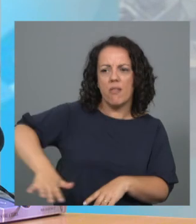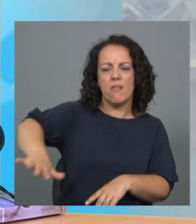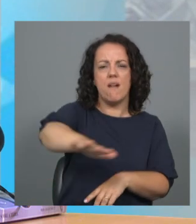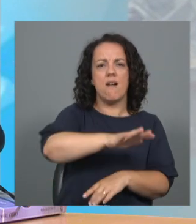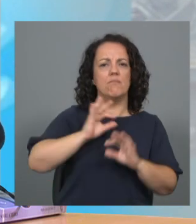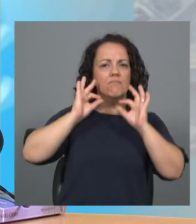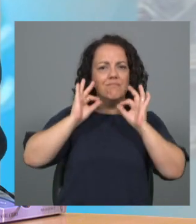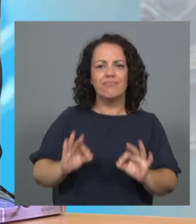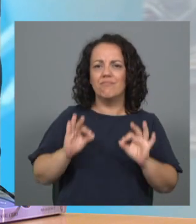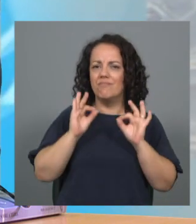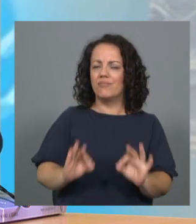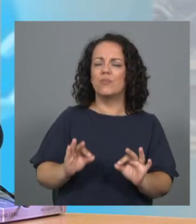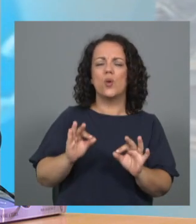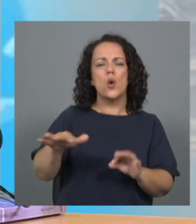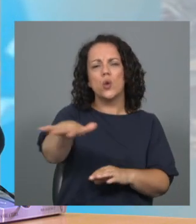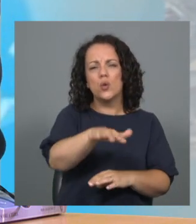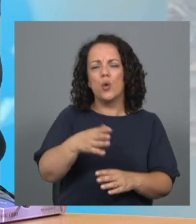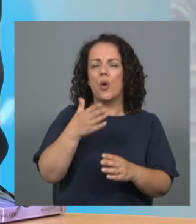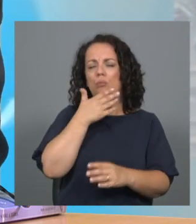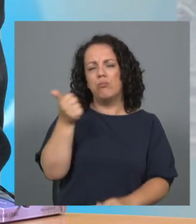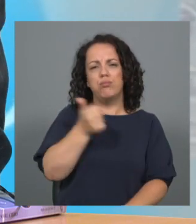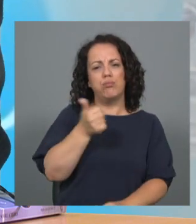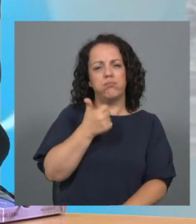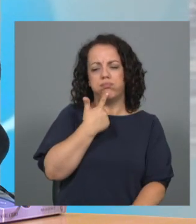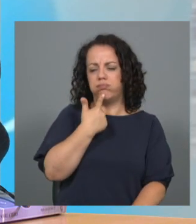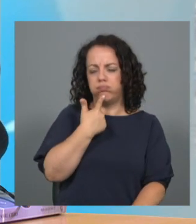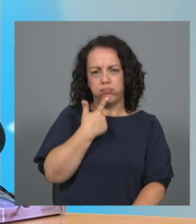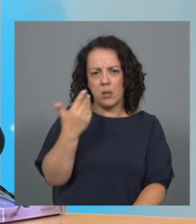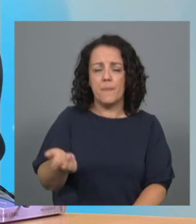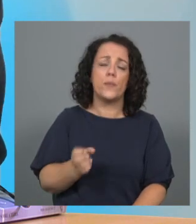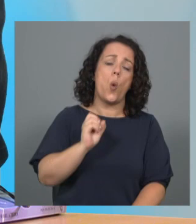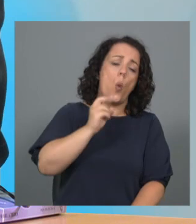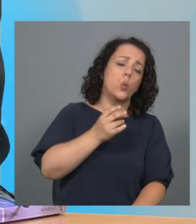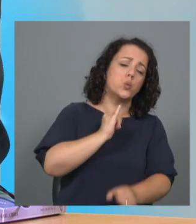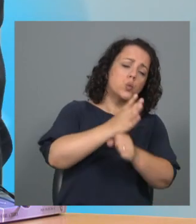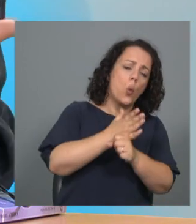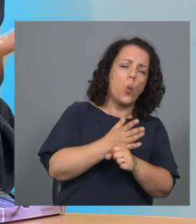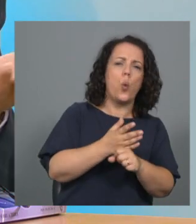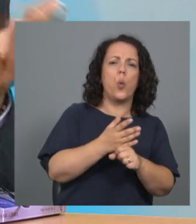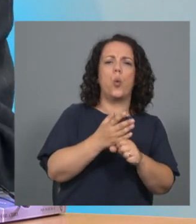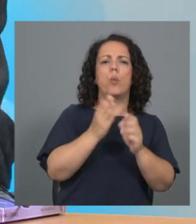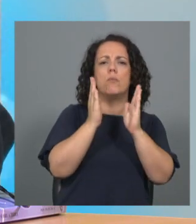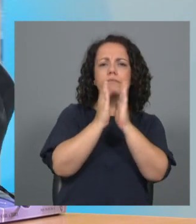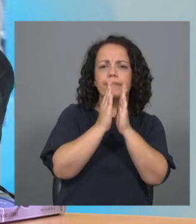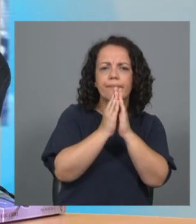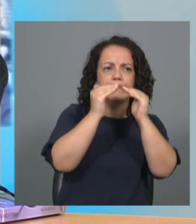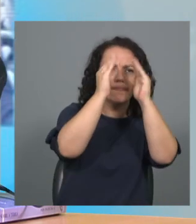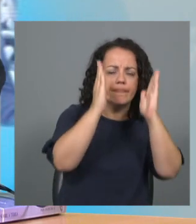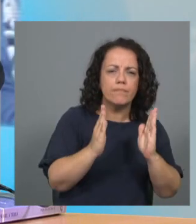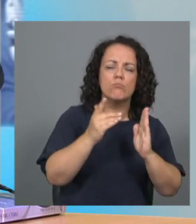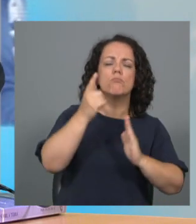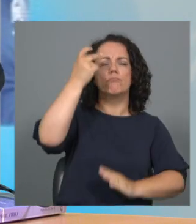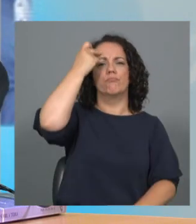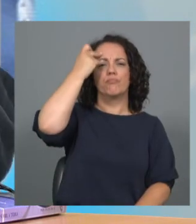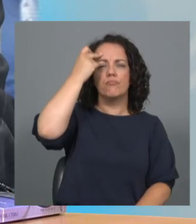zonas muito, muito, muito belas, onde se encontram isso. Depois, outros santuários. Estou-me a